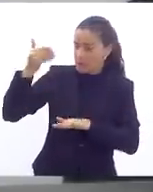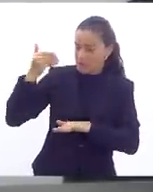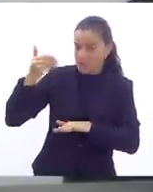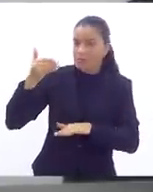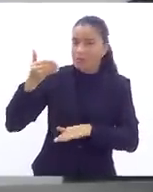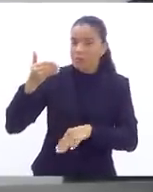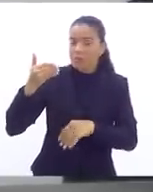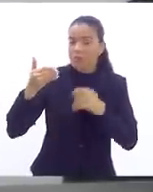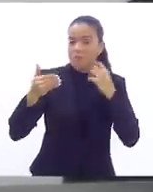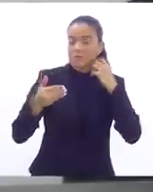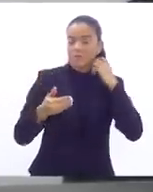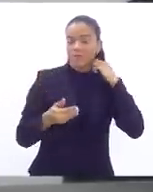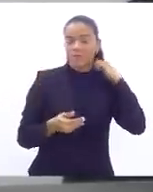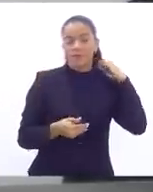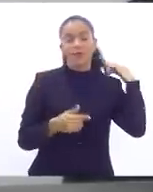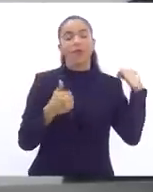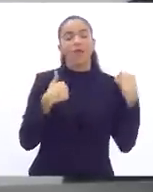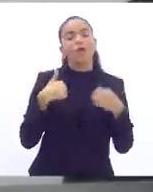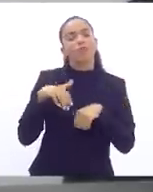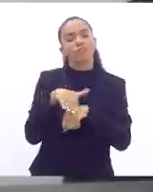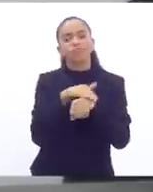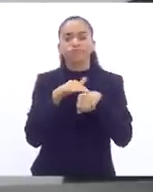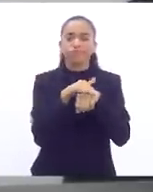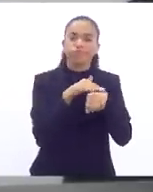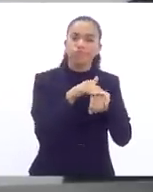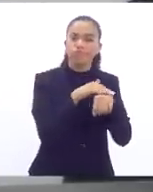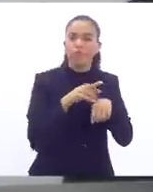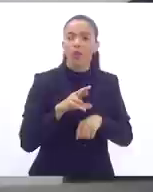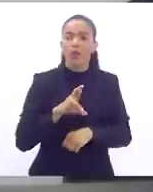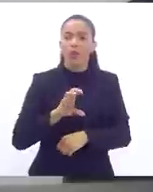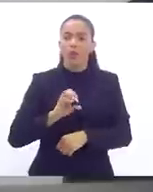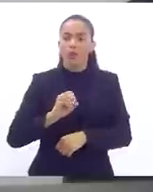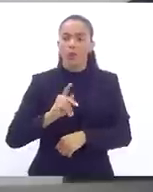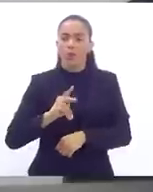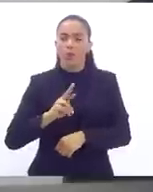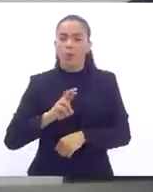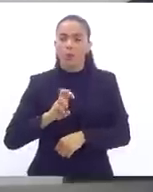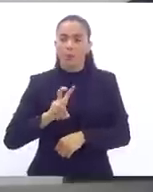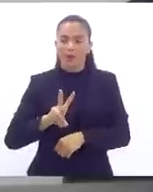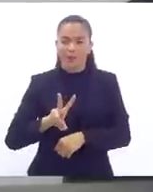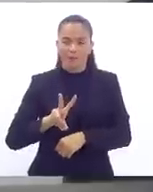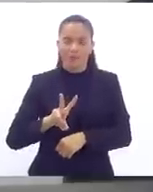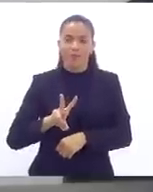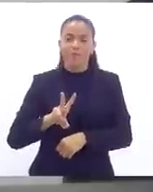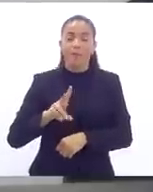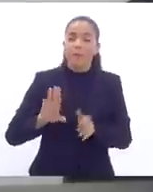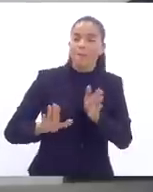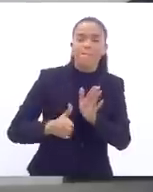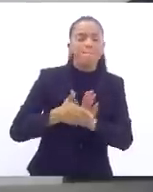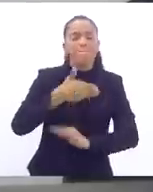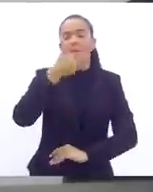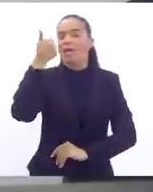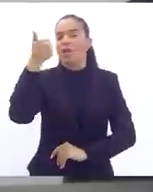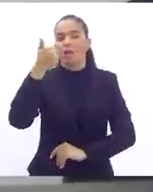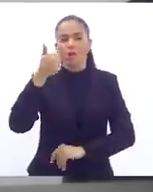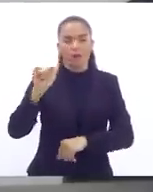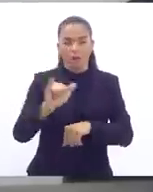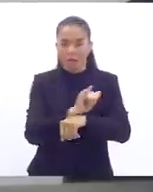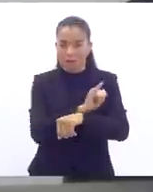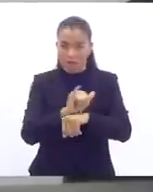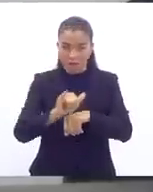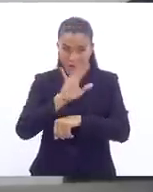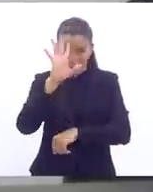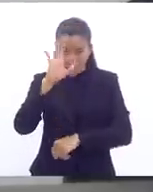e eu falava com o previdência que é a melhor maneira de resolver o problema agora